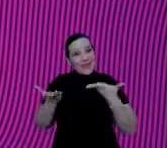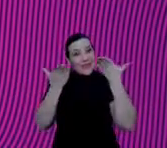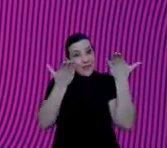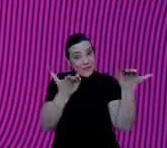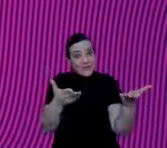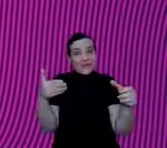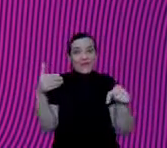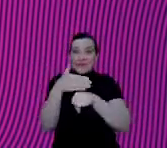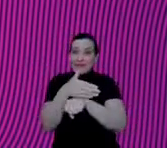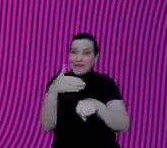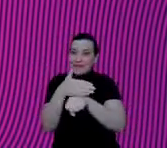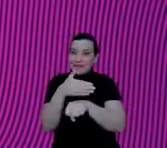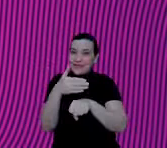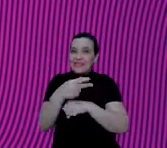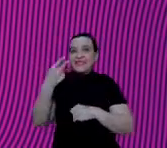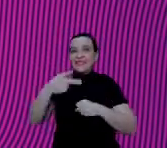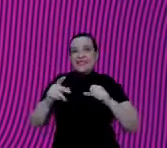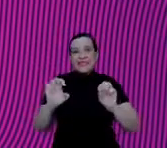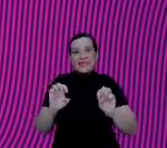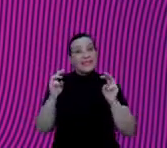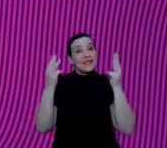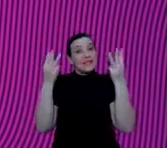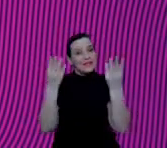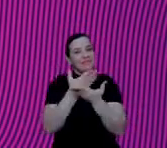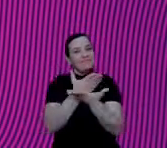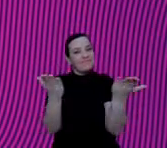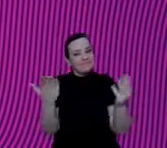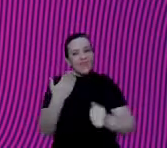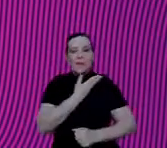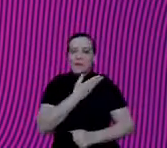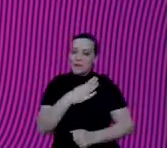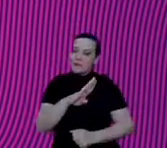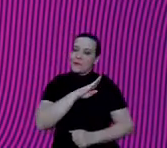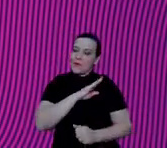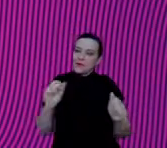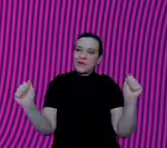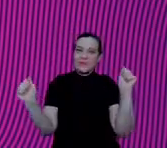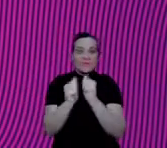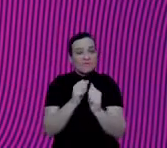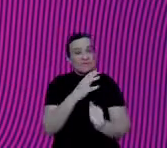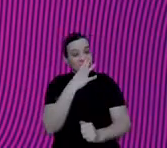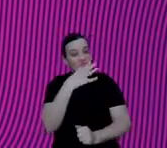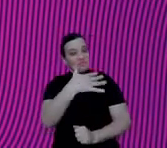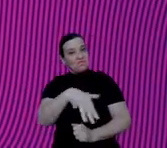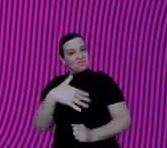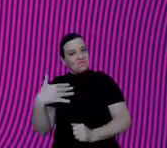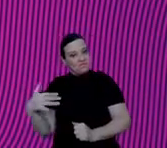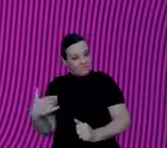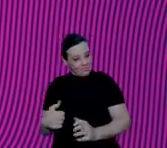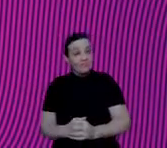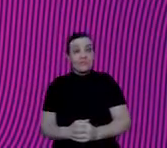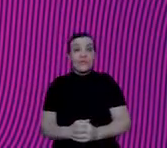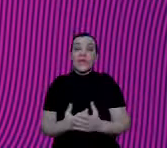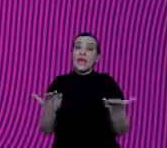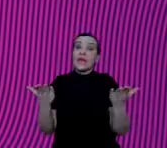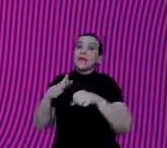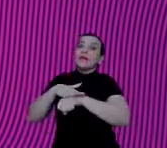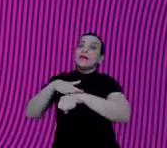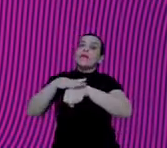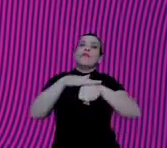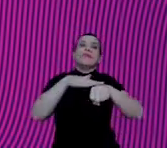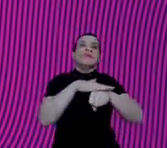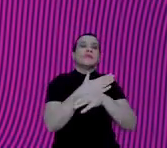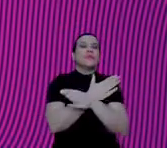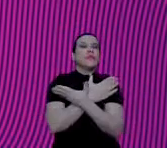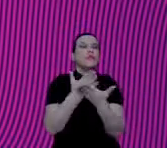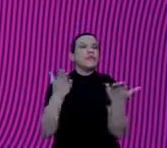desse evento com colegas e amigos tão ilustres. E vou conversar um pouquinho com vocês agora